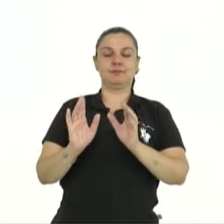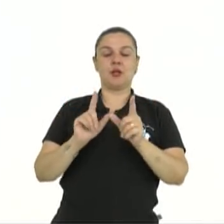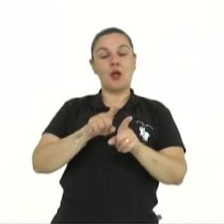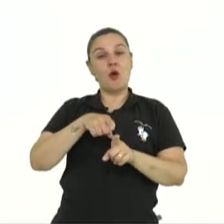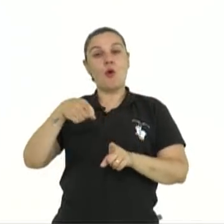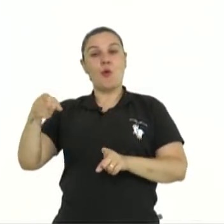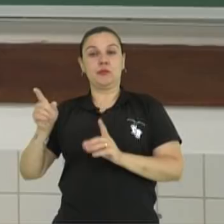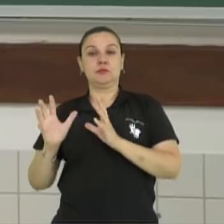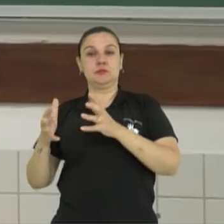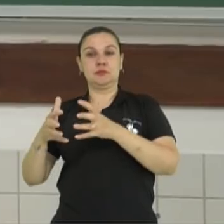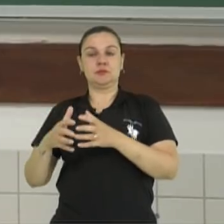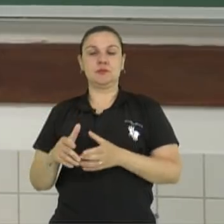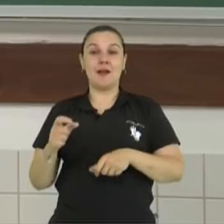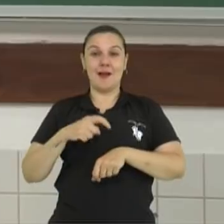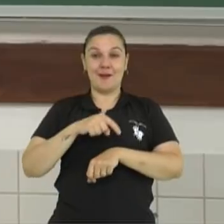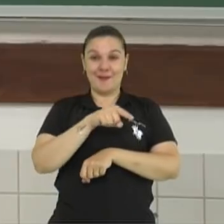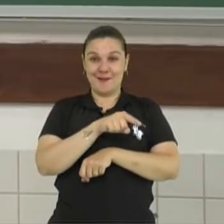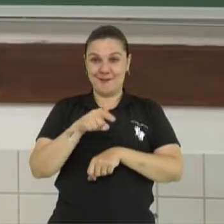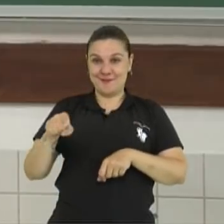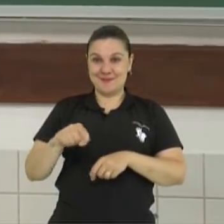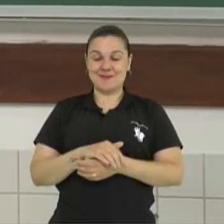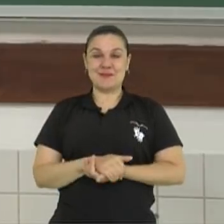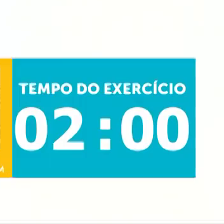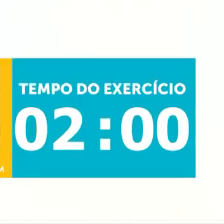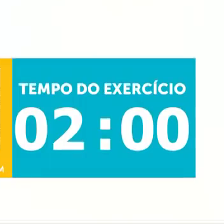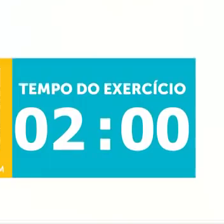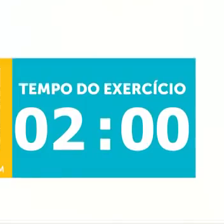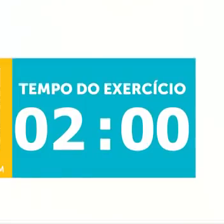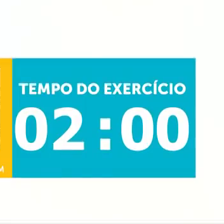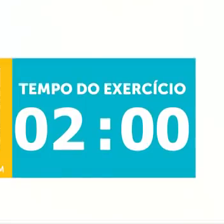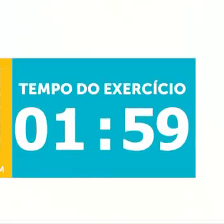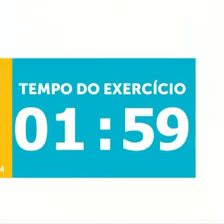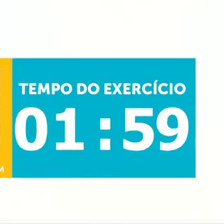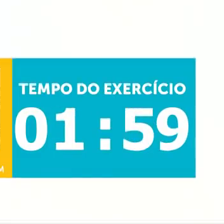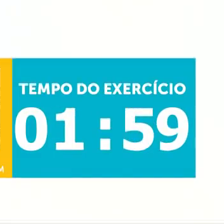do seu alcance. Agora a atividade é com vocês.